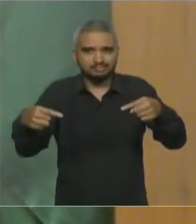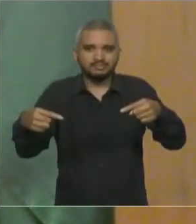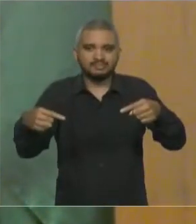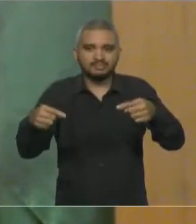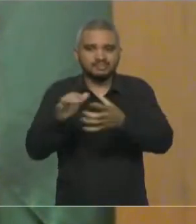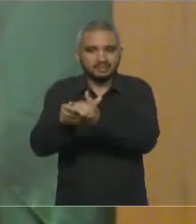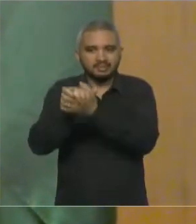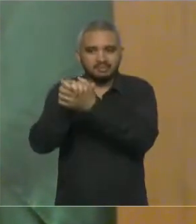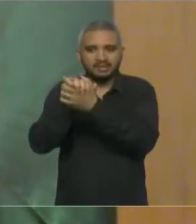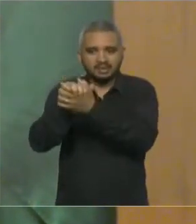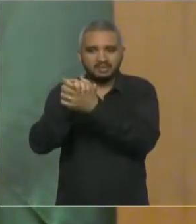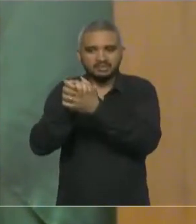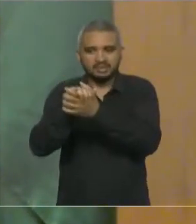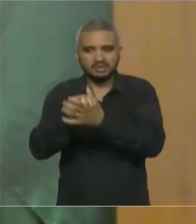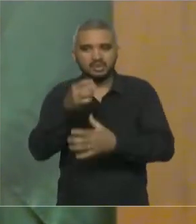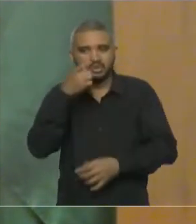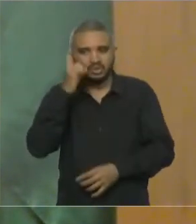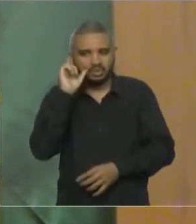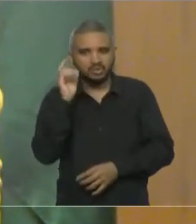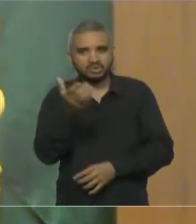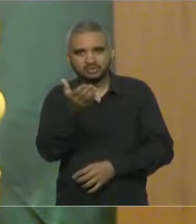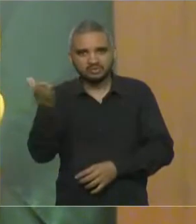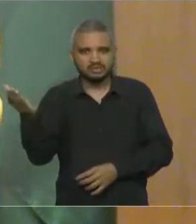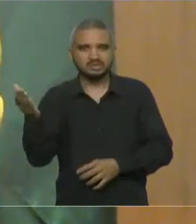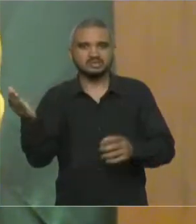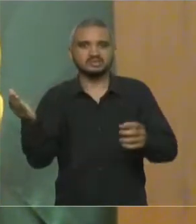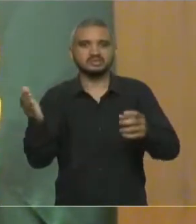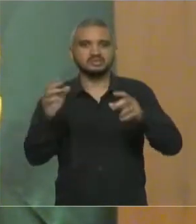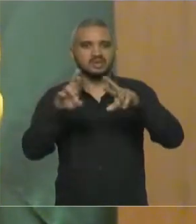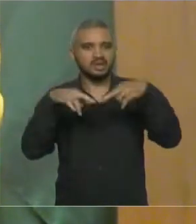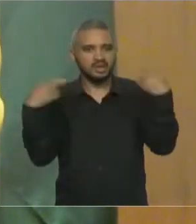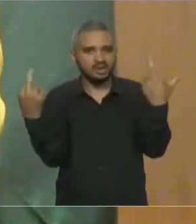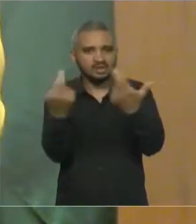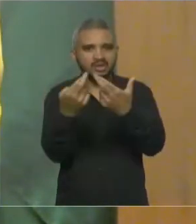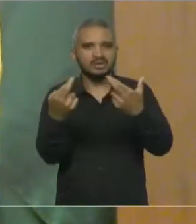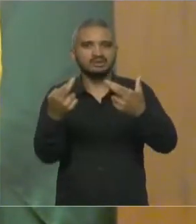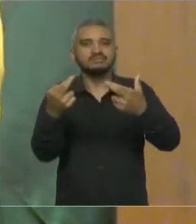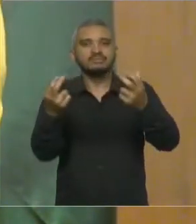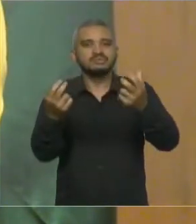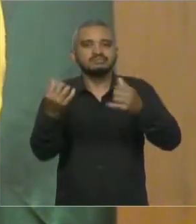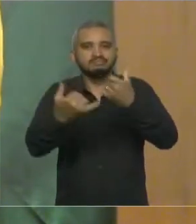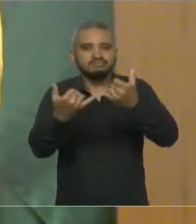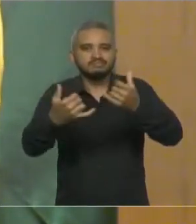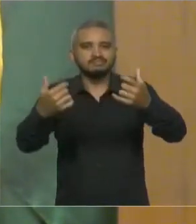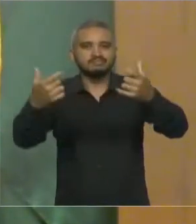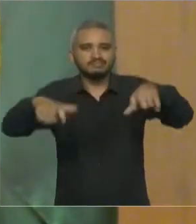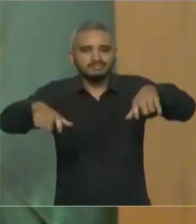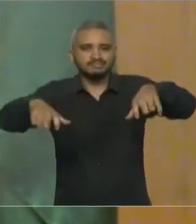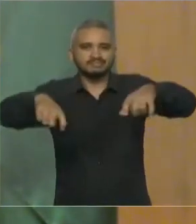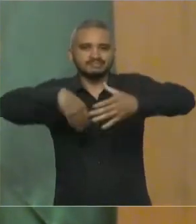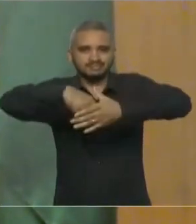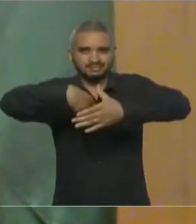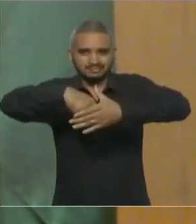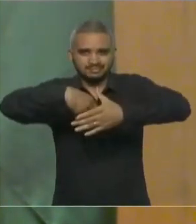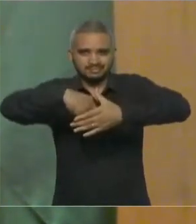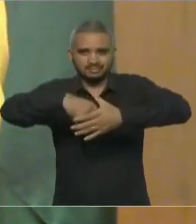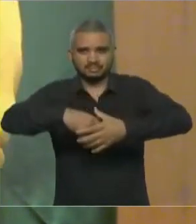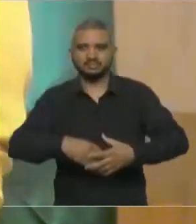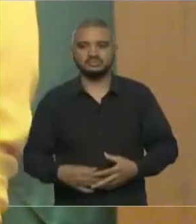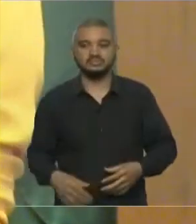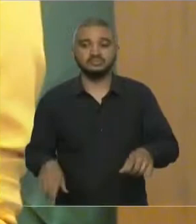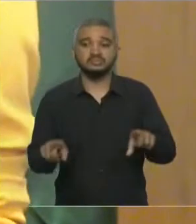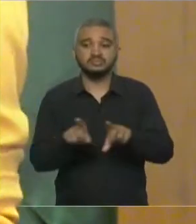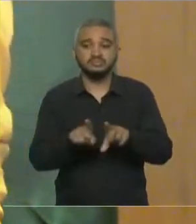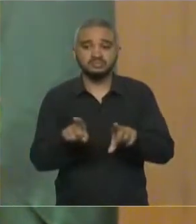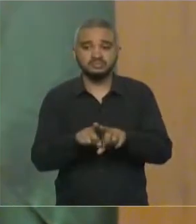pela iniciativa de se reunir e entrar em campo. Assim como também eu gostaria de aproveitar a